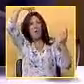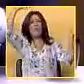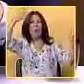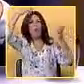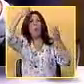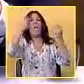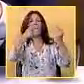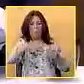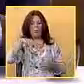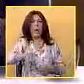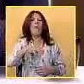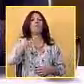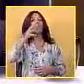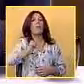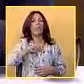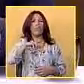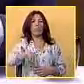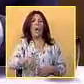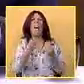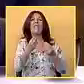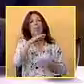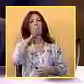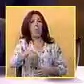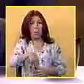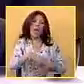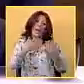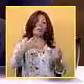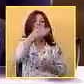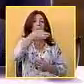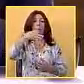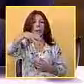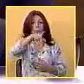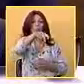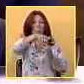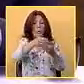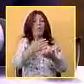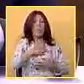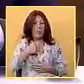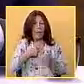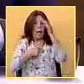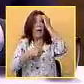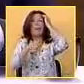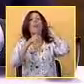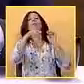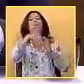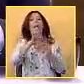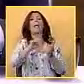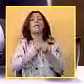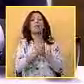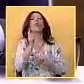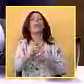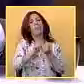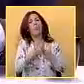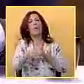Só não serve para os portugueses de Portugal. Portanto, o PPM, um voto no PPM e o voto, digamos... É mudar o quê? É